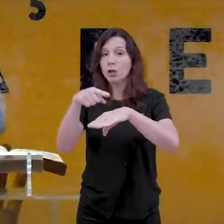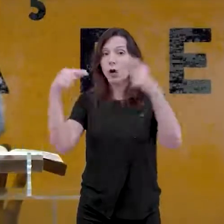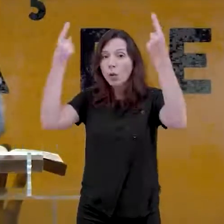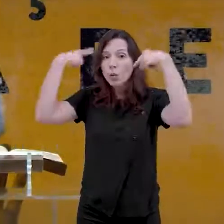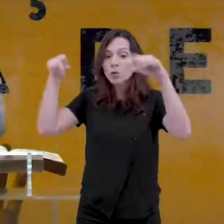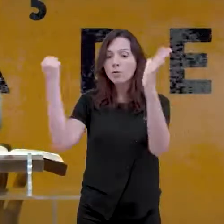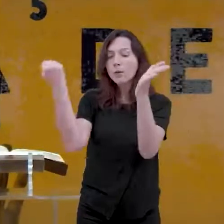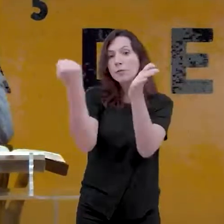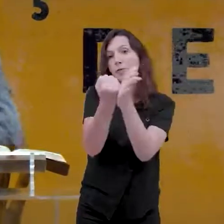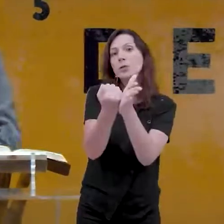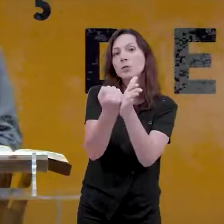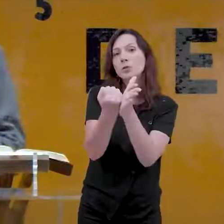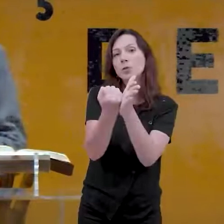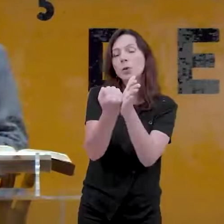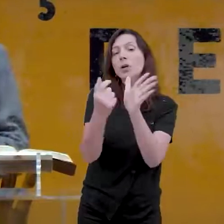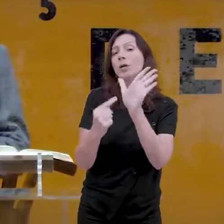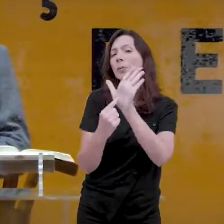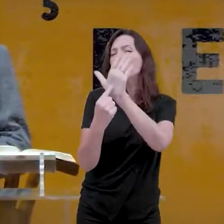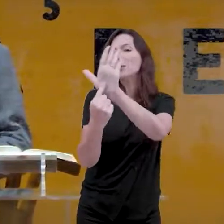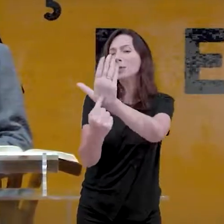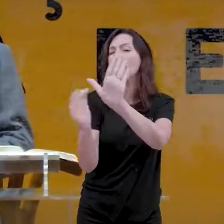altar apontava para a cruz.